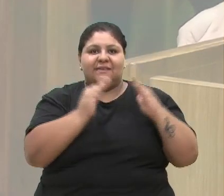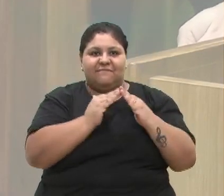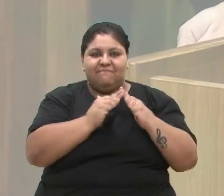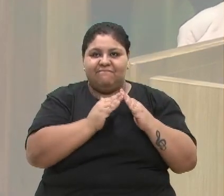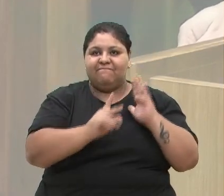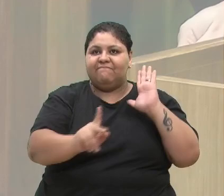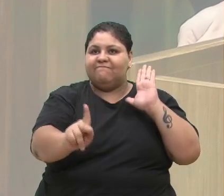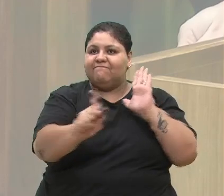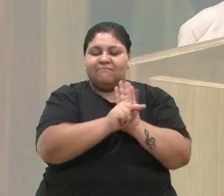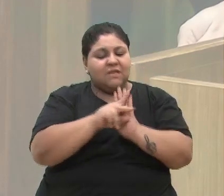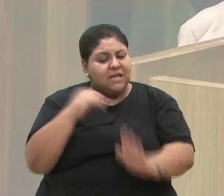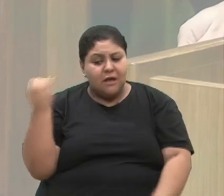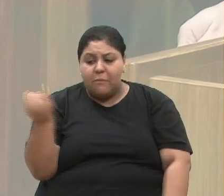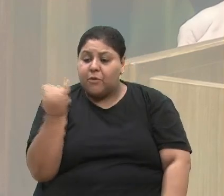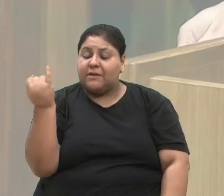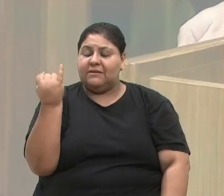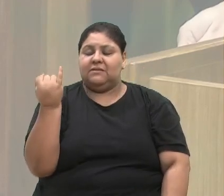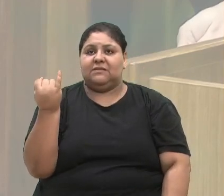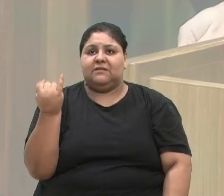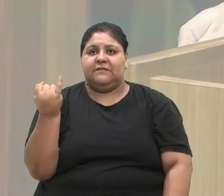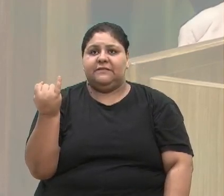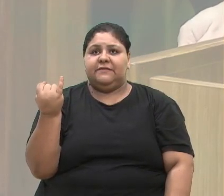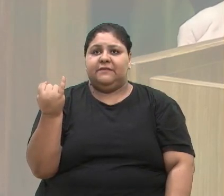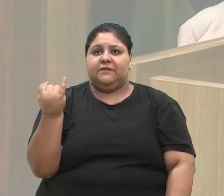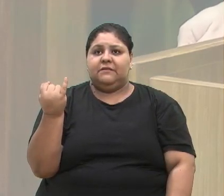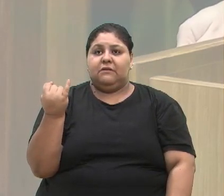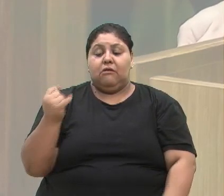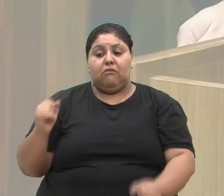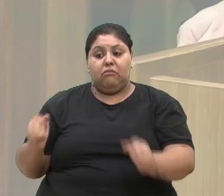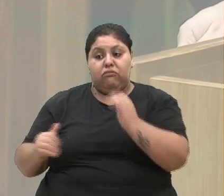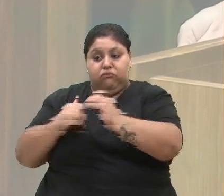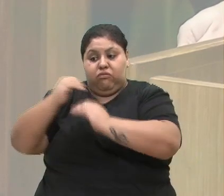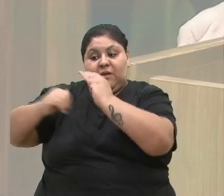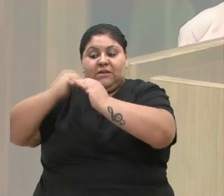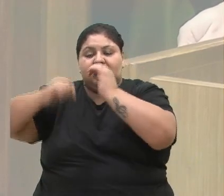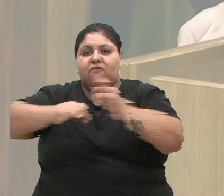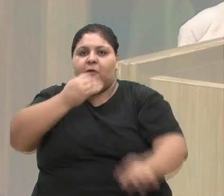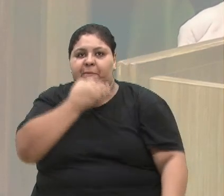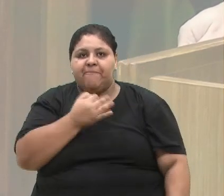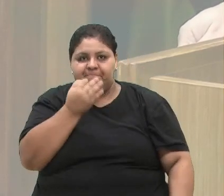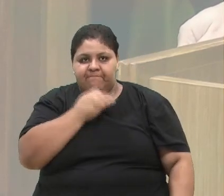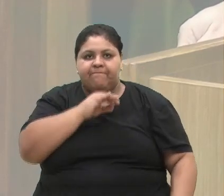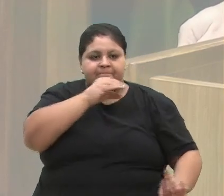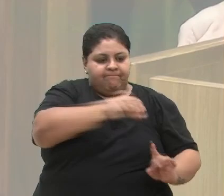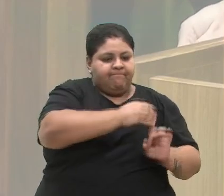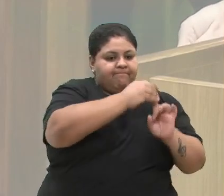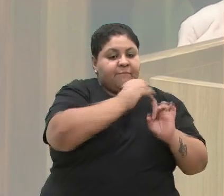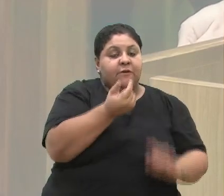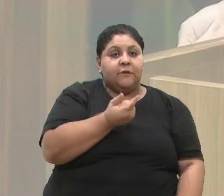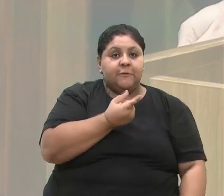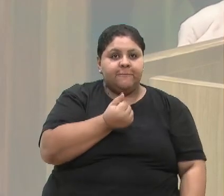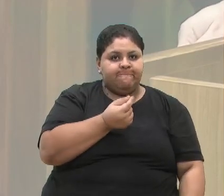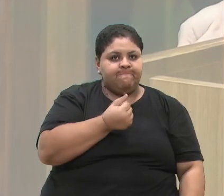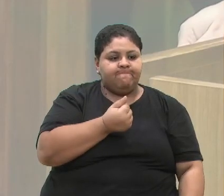Projetos de extrema importância para o desenvolvimento de Caxias, principalmente econômico,